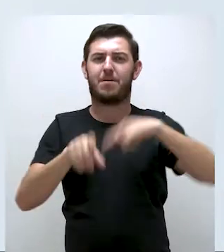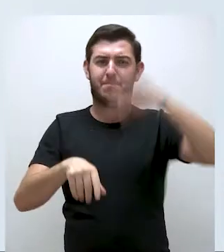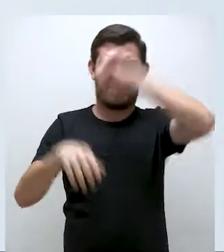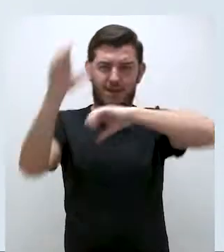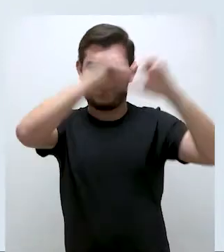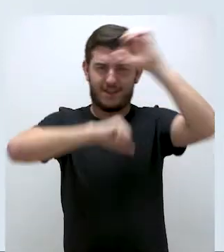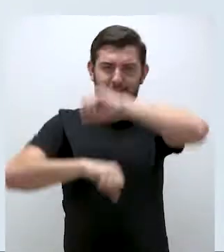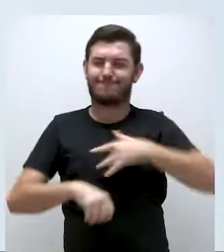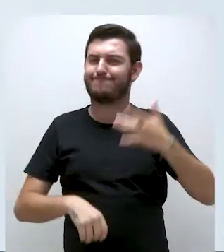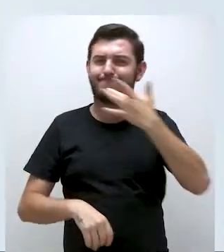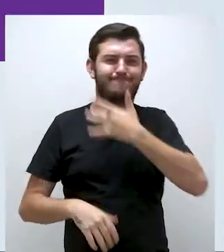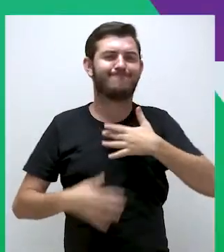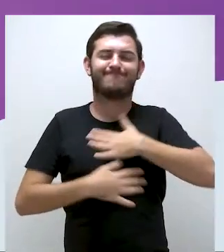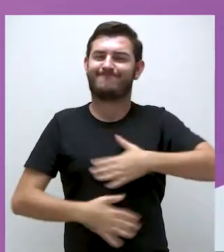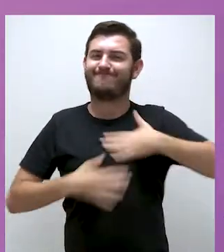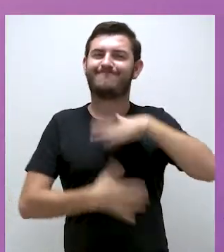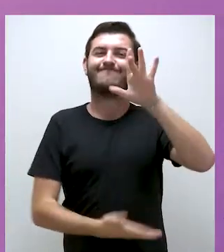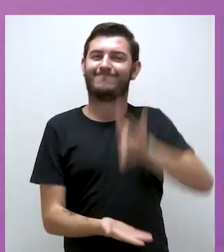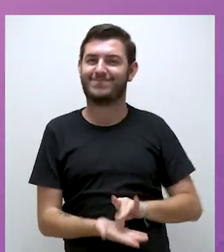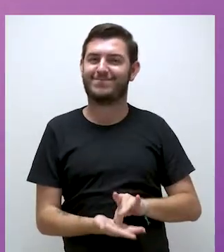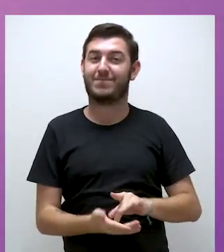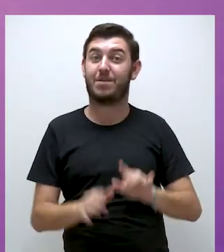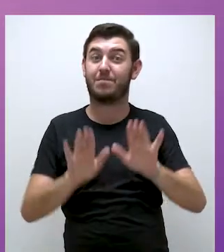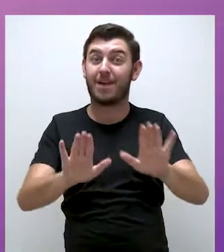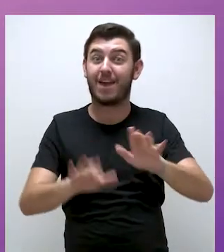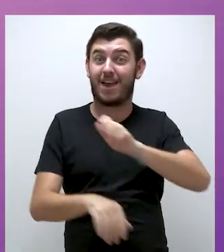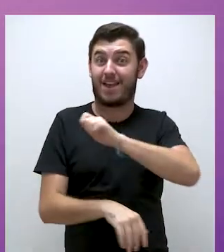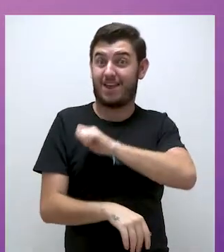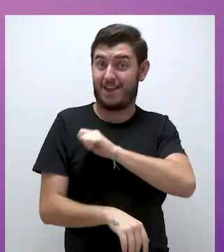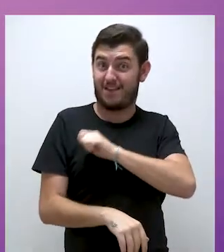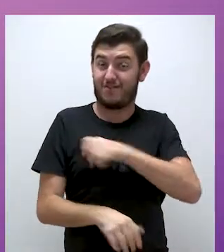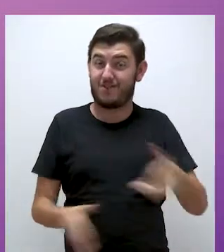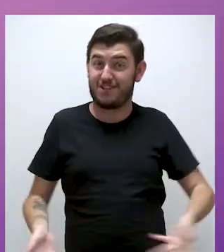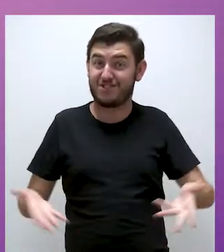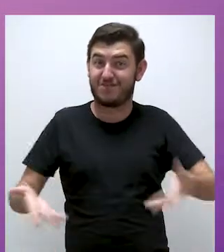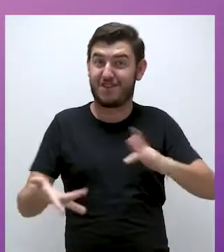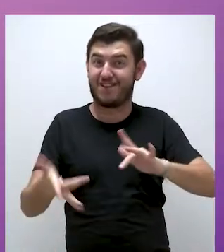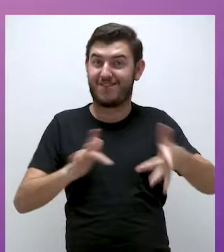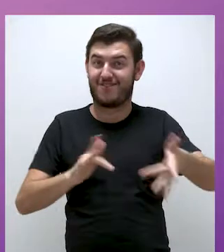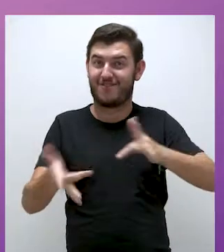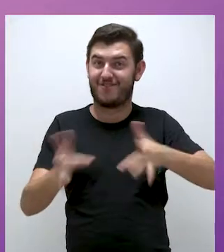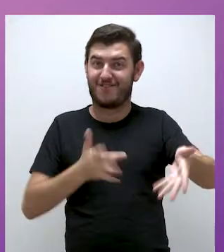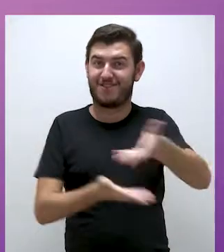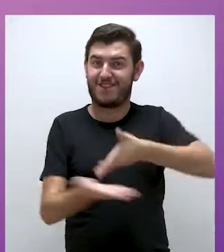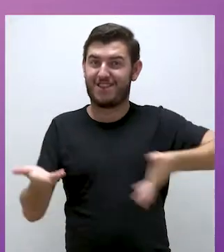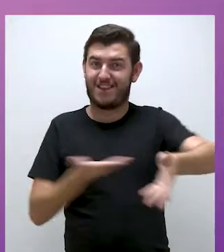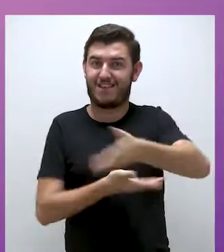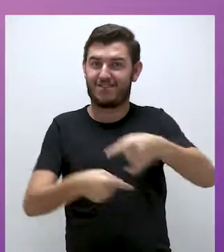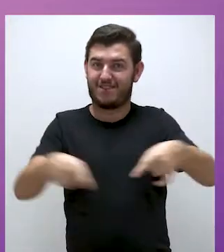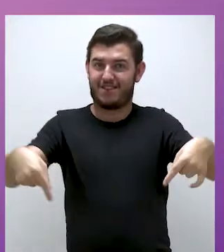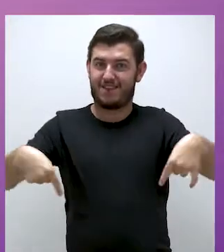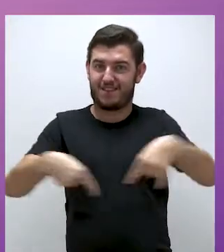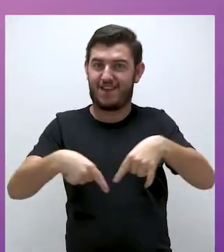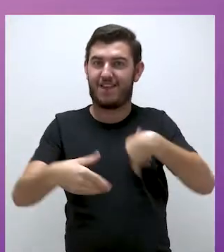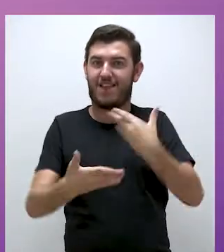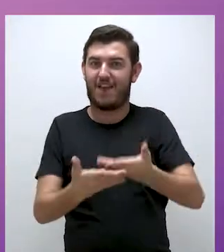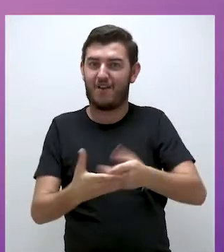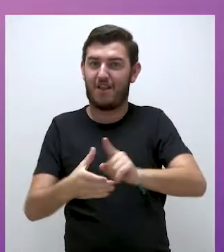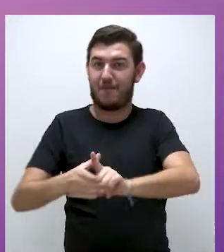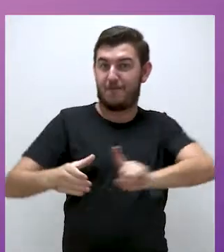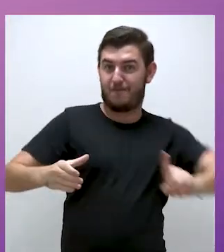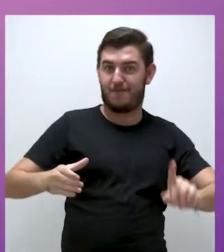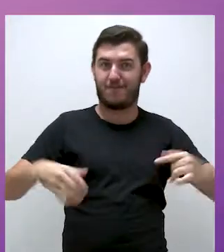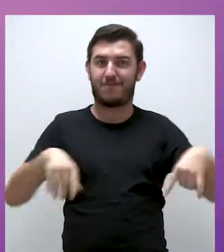prazeroso. Nossos estudantes são estimulados à interação durante o aprendizado, inclusive fora da sala de aula,